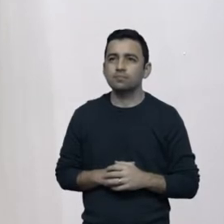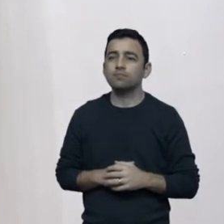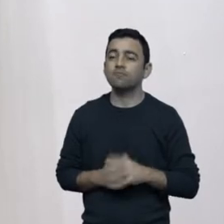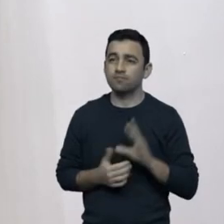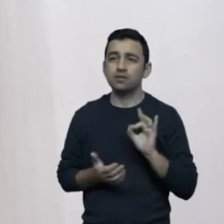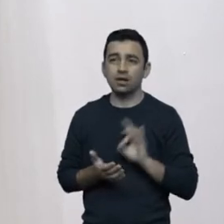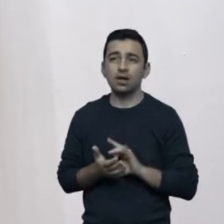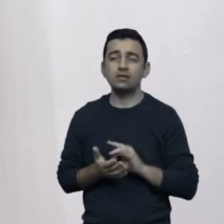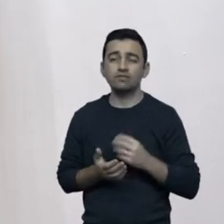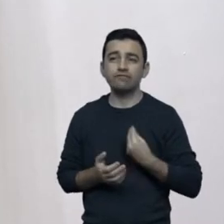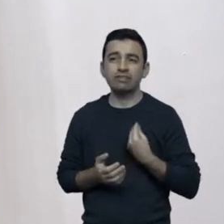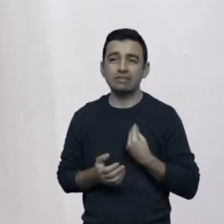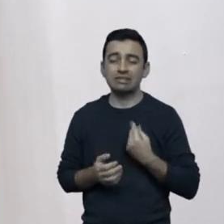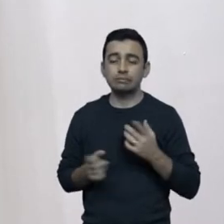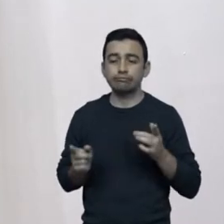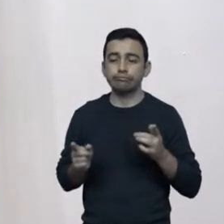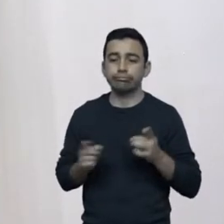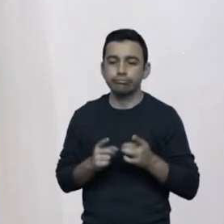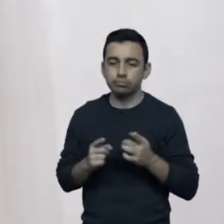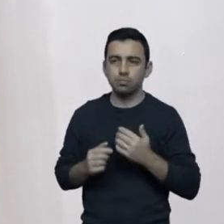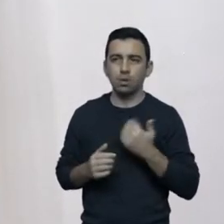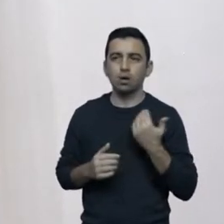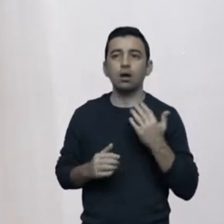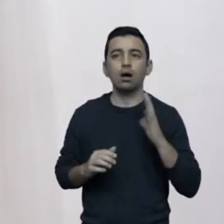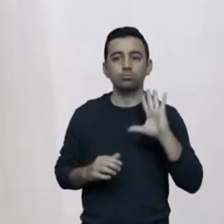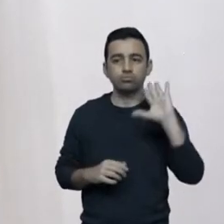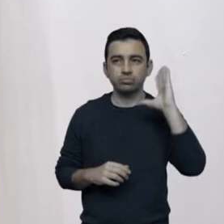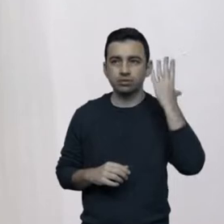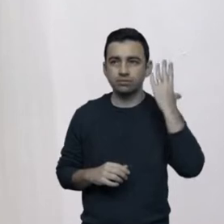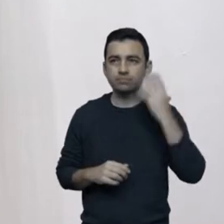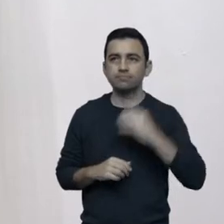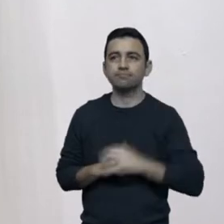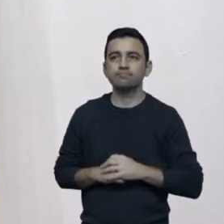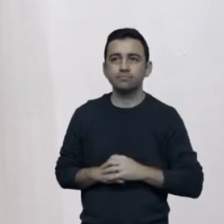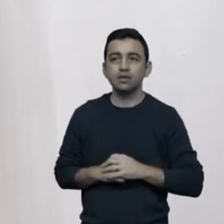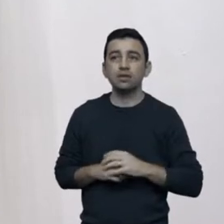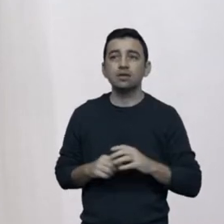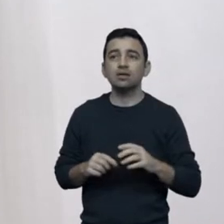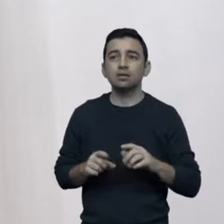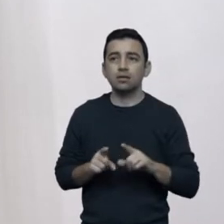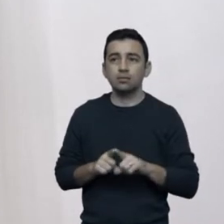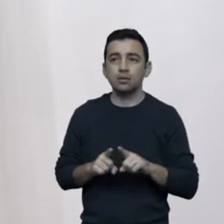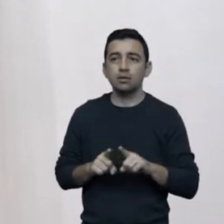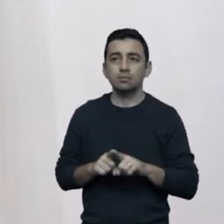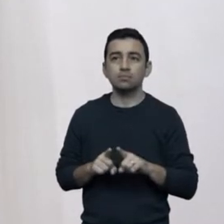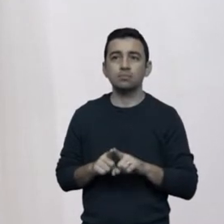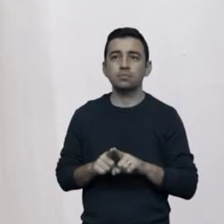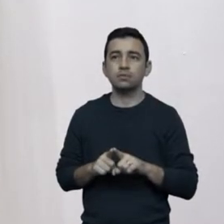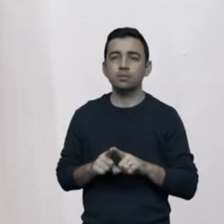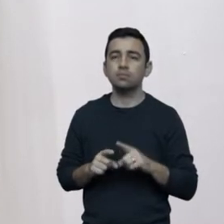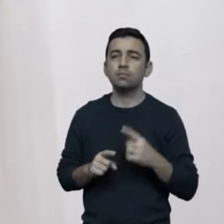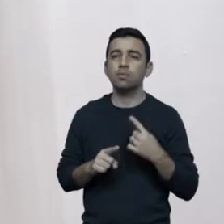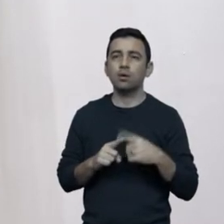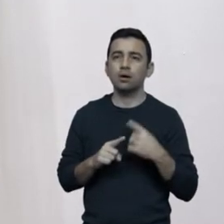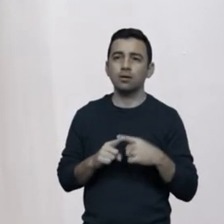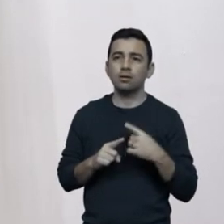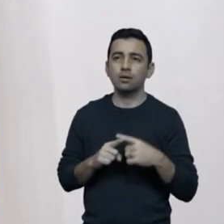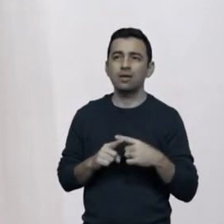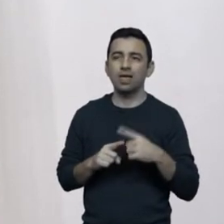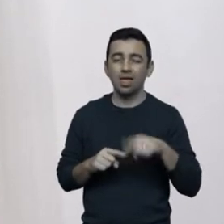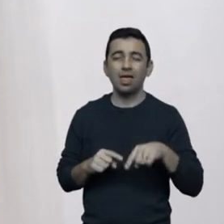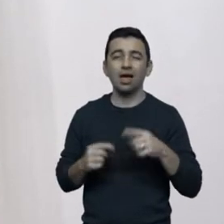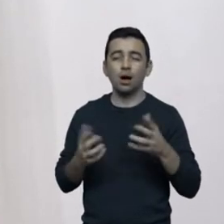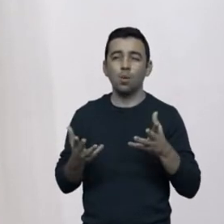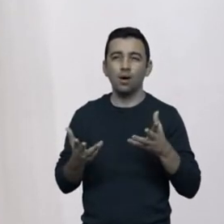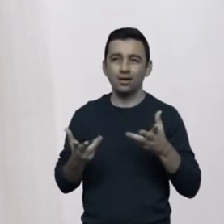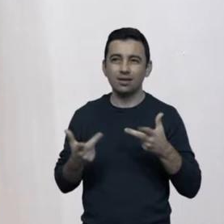encurtando a sua vida, né? E não é só a quantidade de anos vividos, senhores deputados, mas é a qualidade de vida